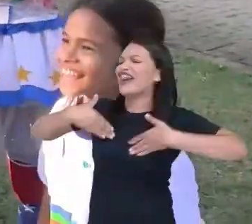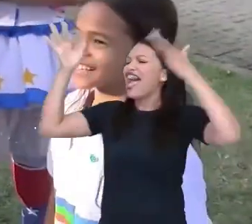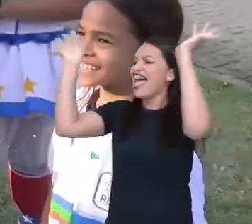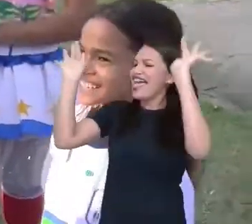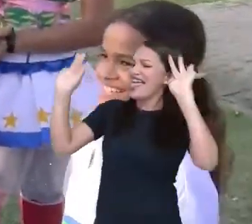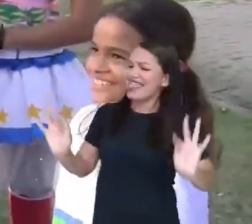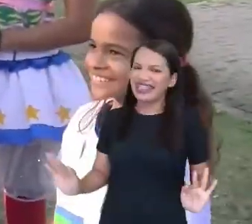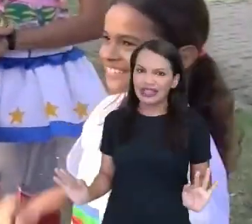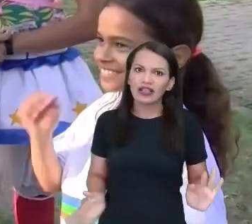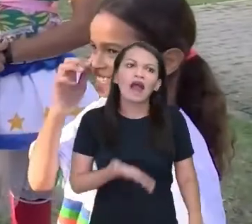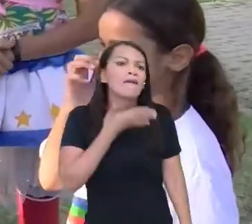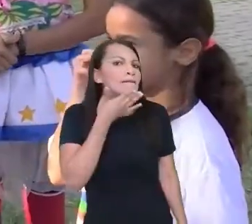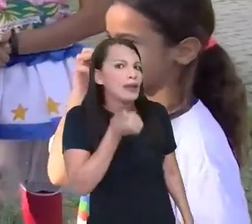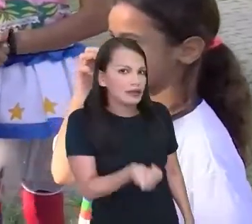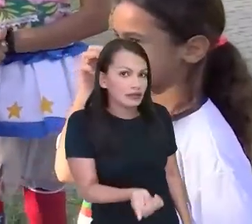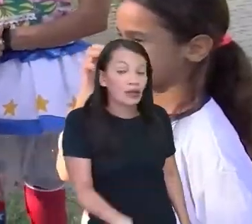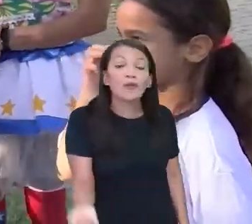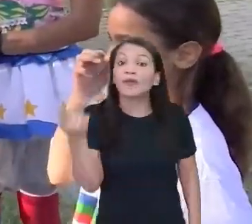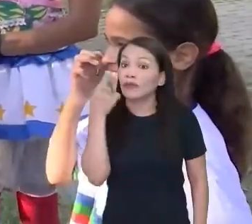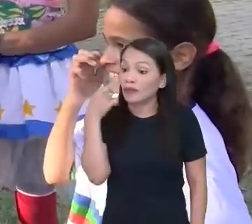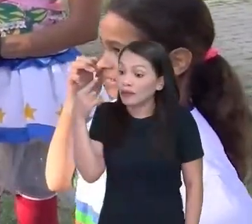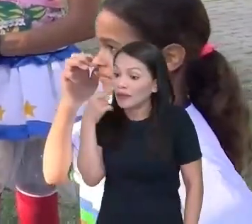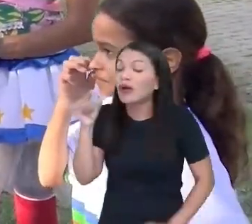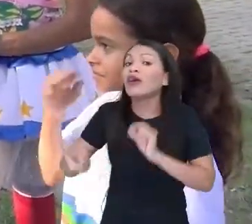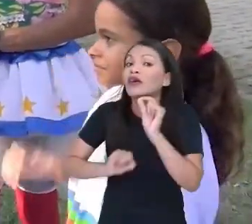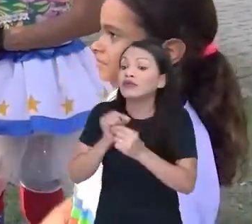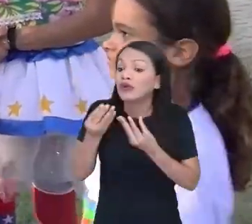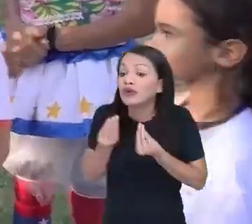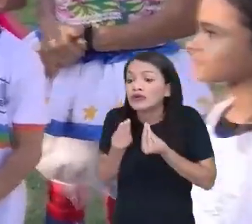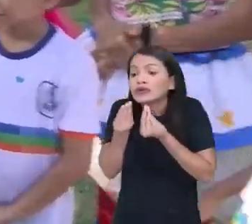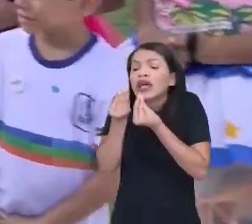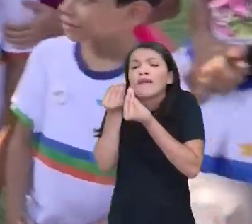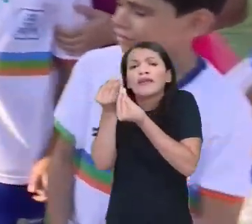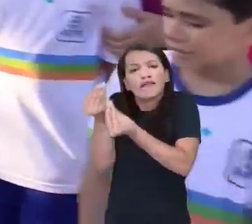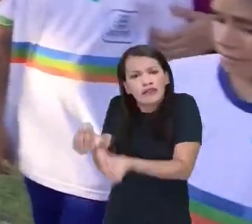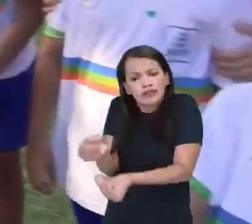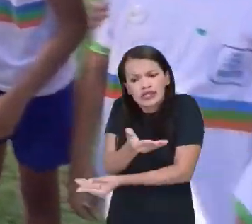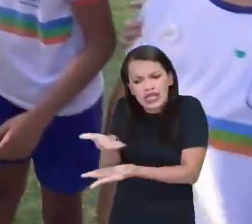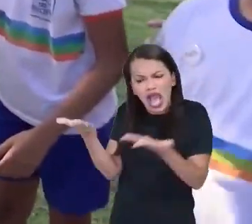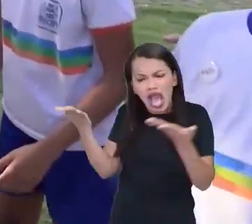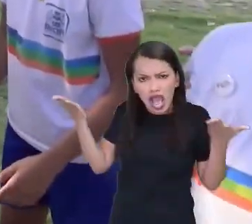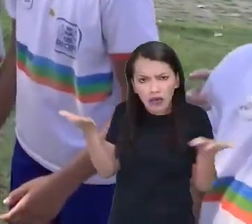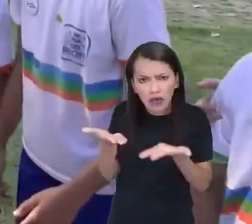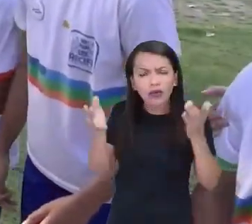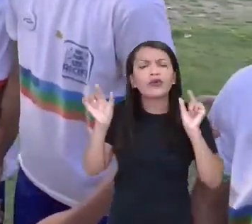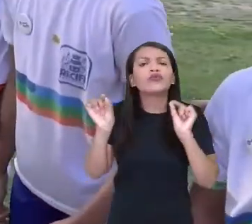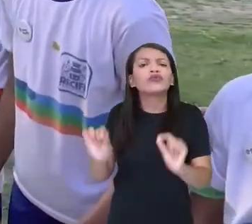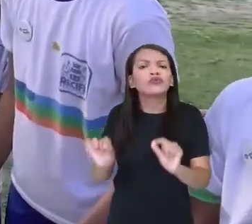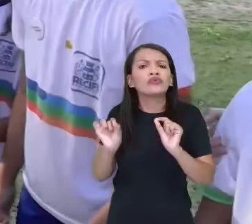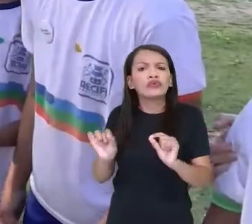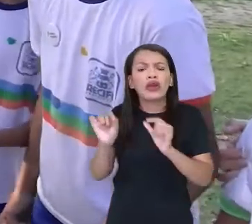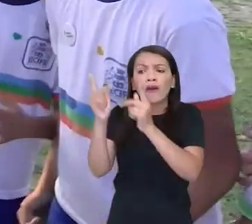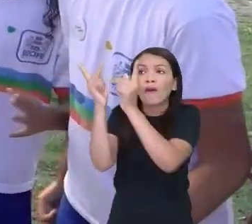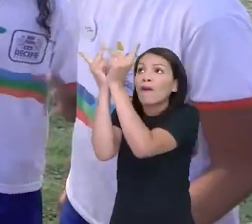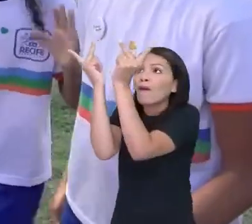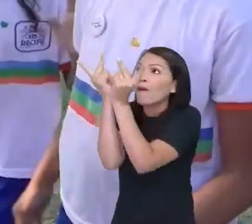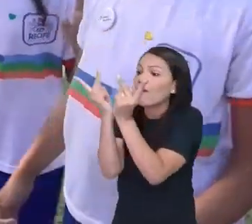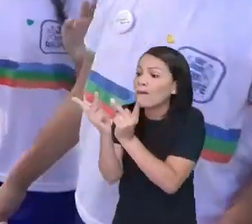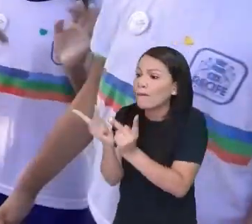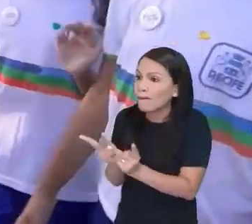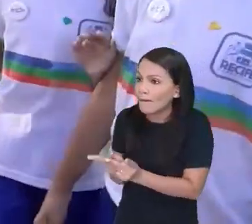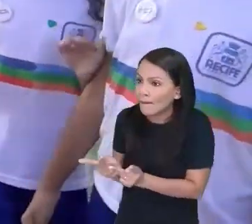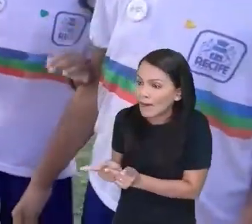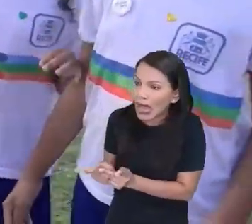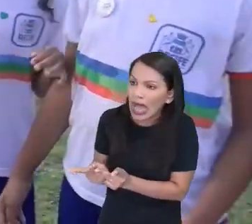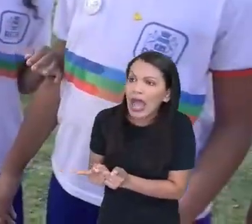Feliz! Melhorou. Mas olha só, eu vou entregar pra vocês agora o mapa do tesouro. A